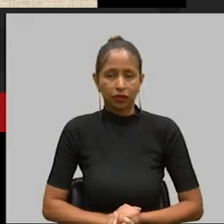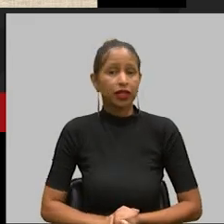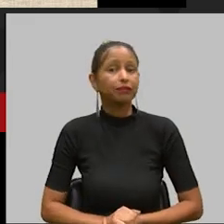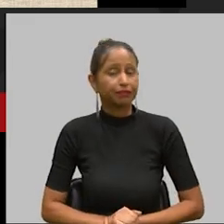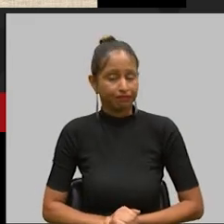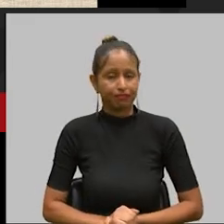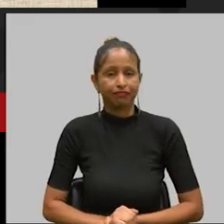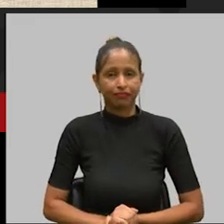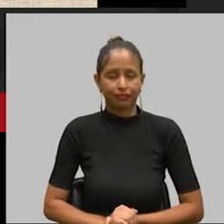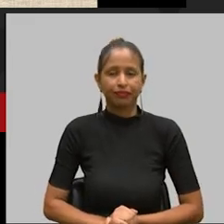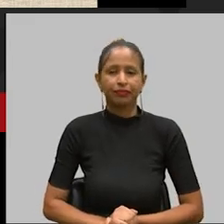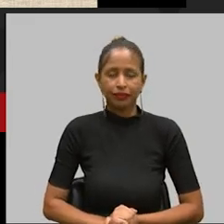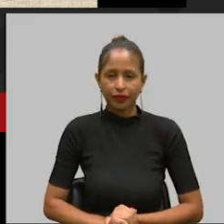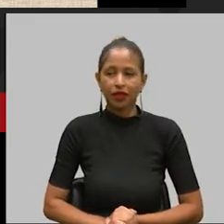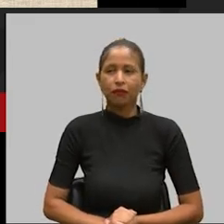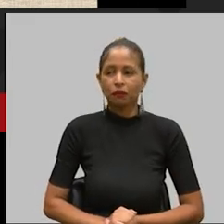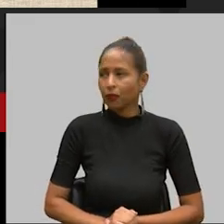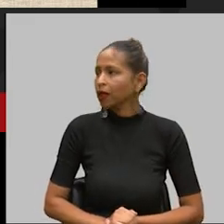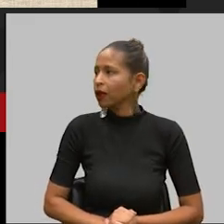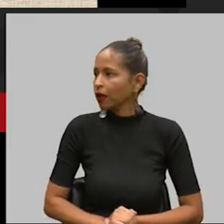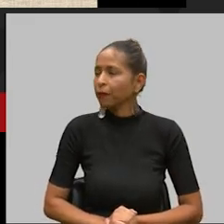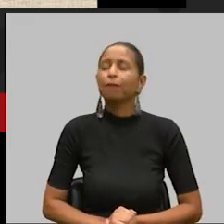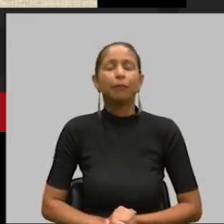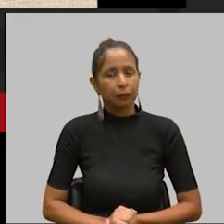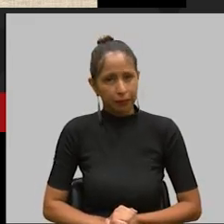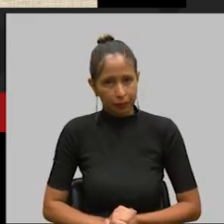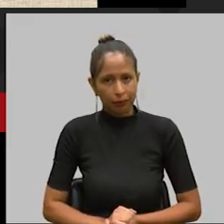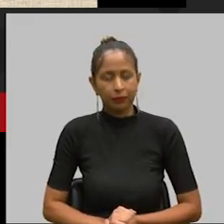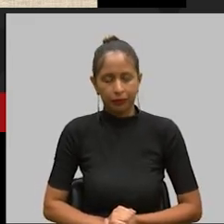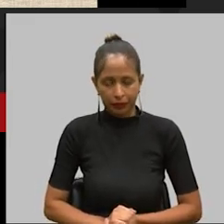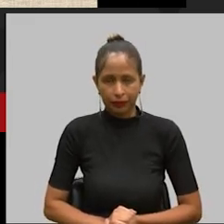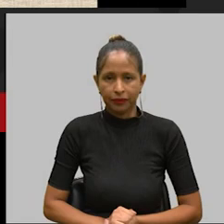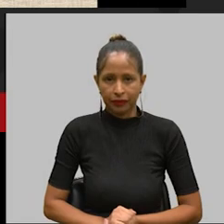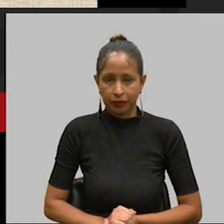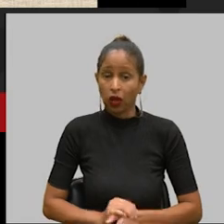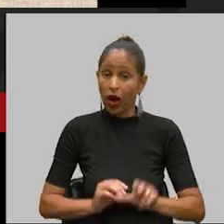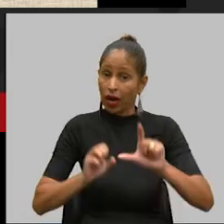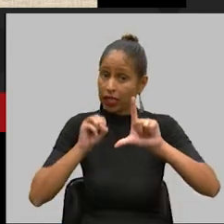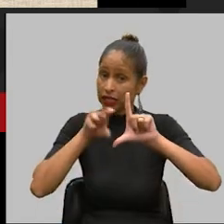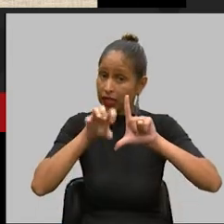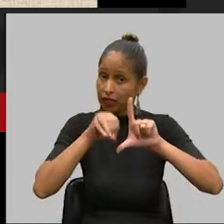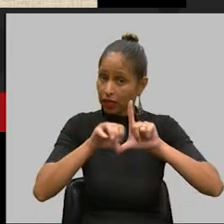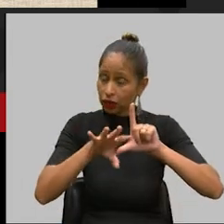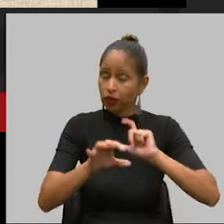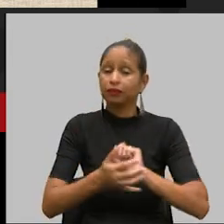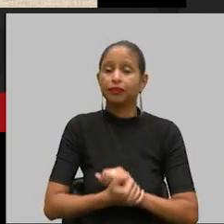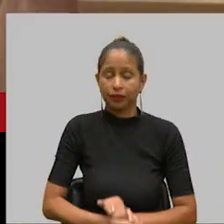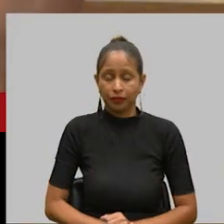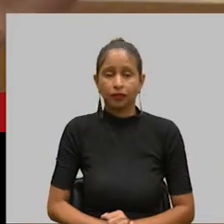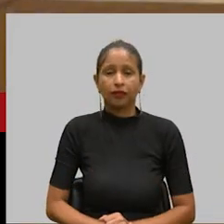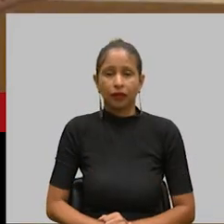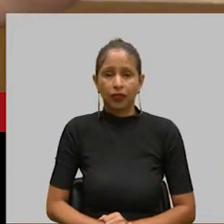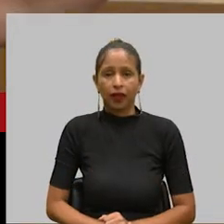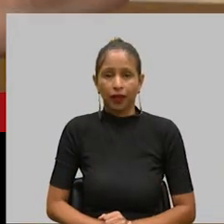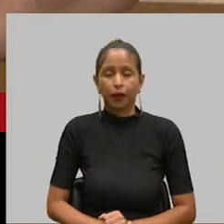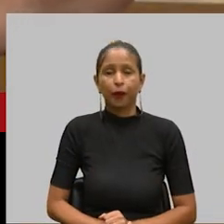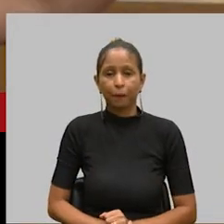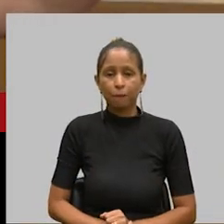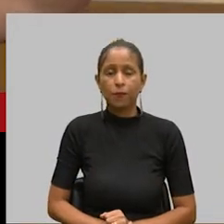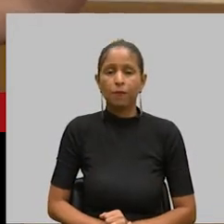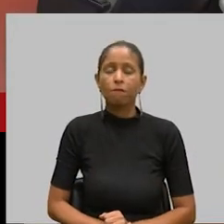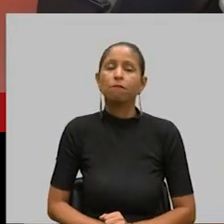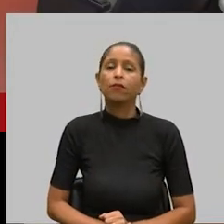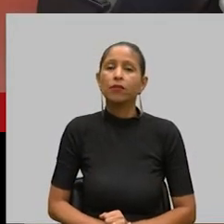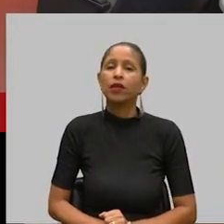Eh cinco né com o Instituto Federal desculpa João Luizinho tá aí é desculpa não Luizinho é nosso velho conhecido aqui